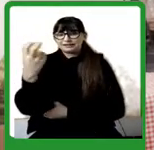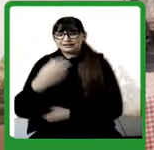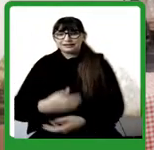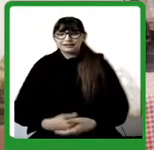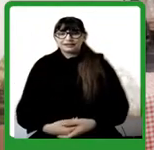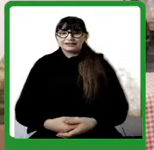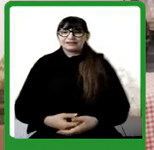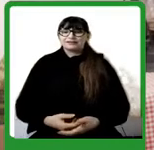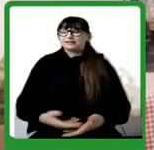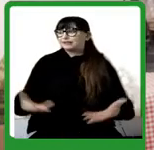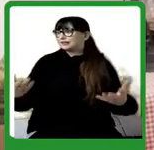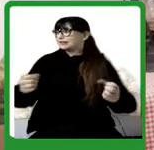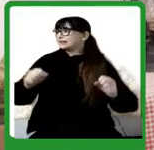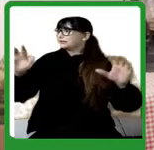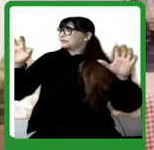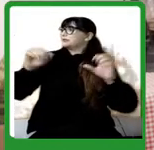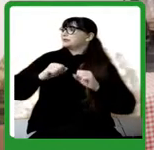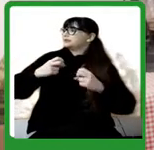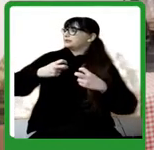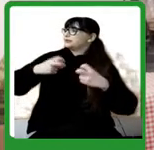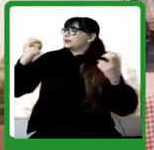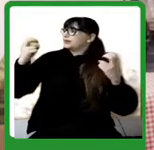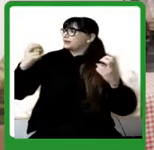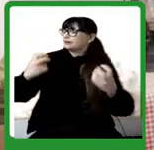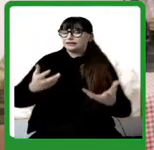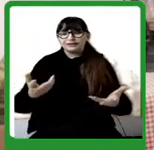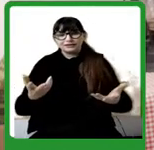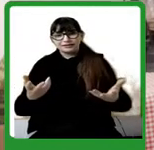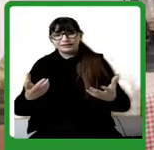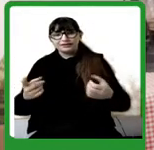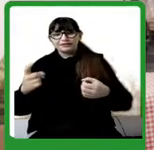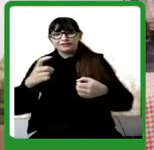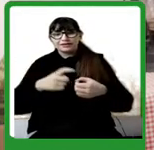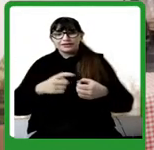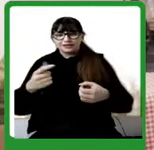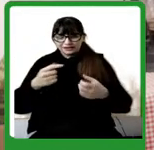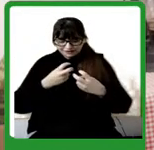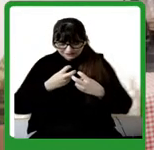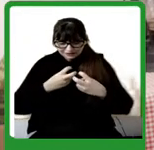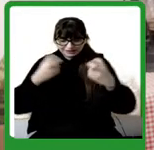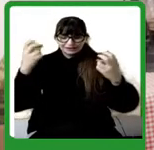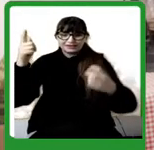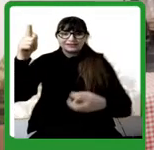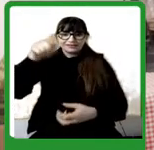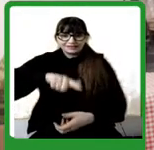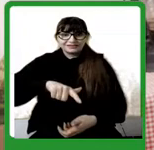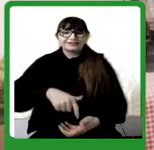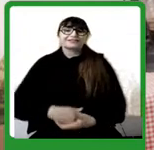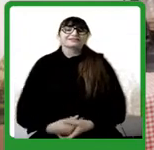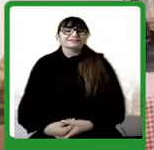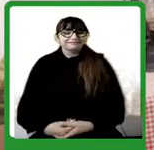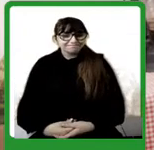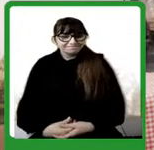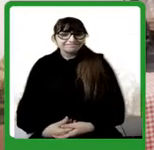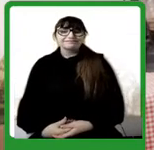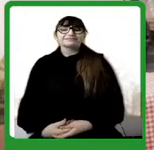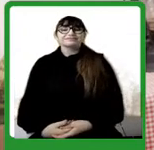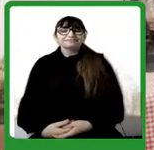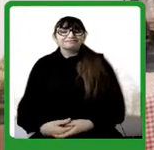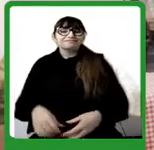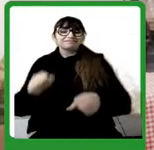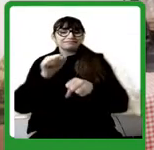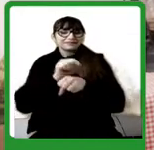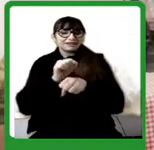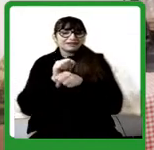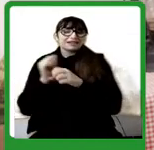Ah! Do nada, daí quando volta a luz tu grita de novo, já... E daí tu espera o vizinho gritar também.